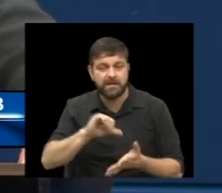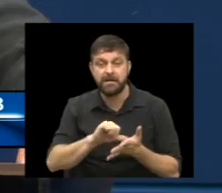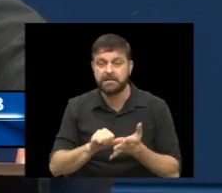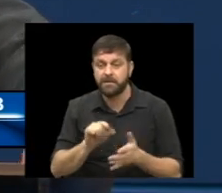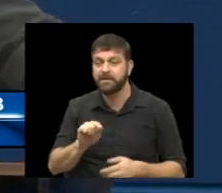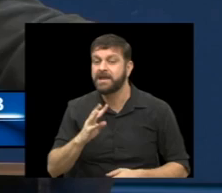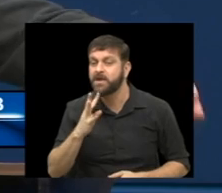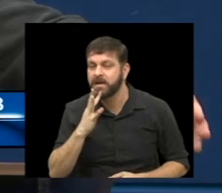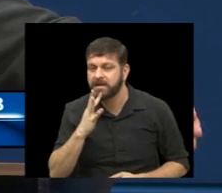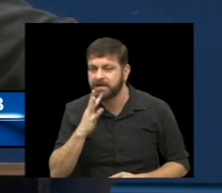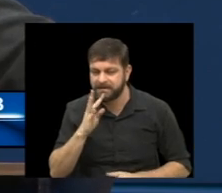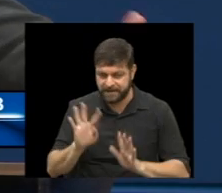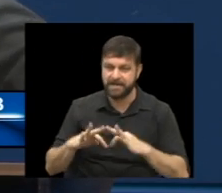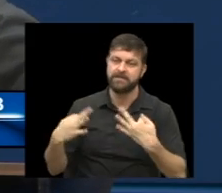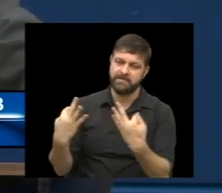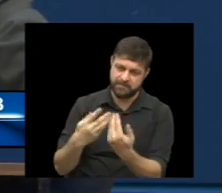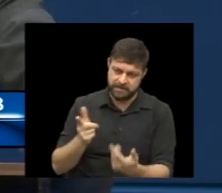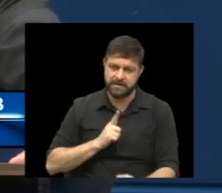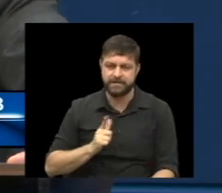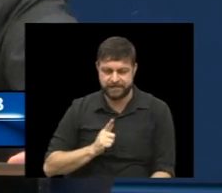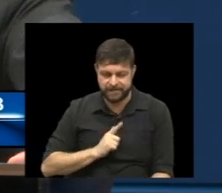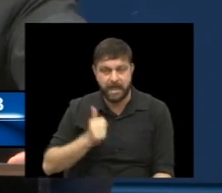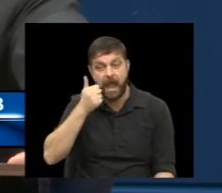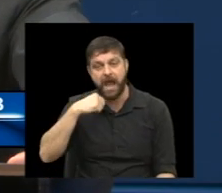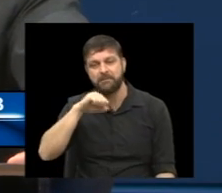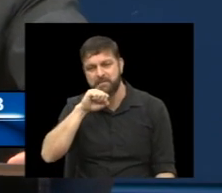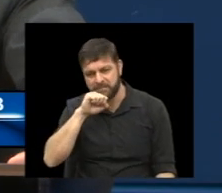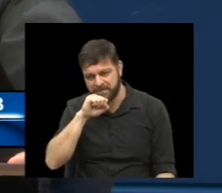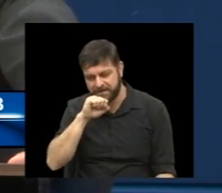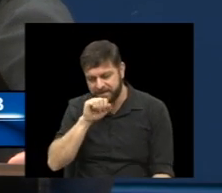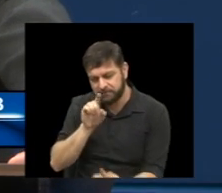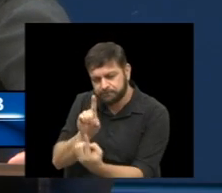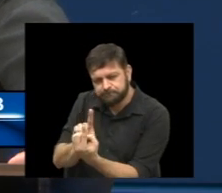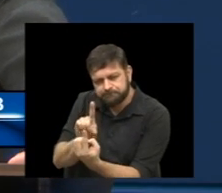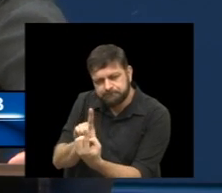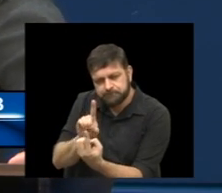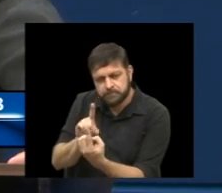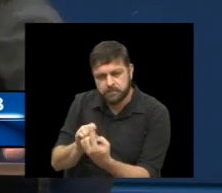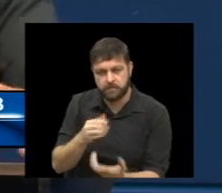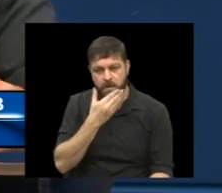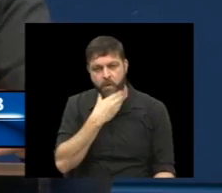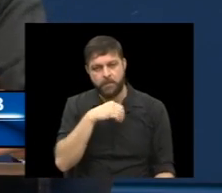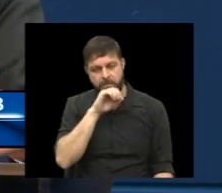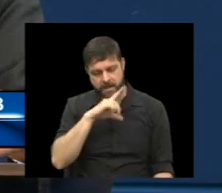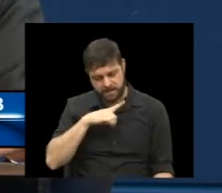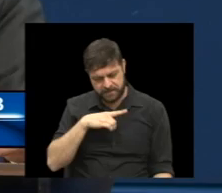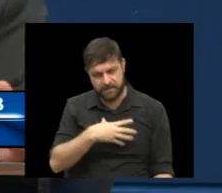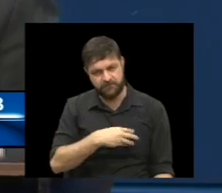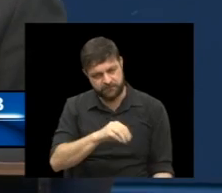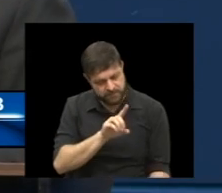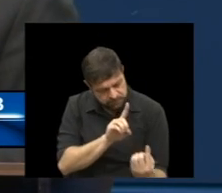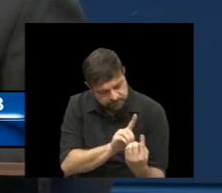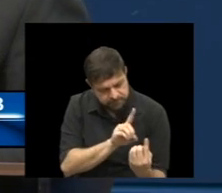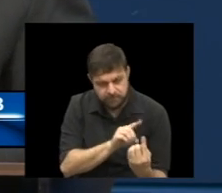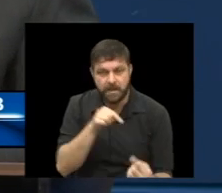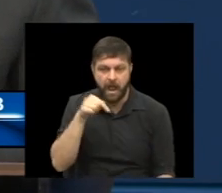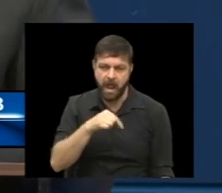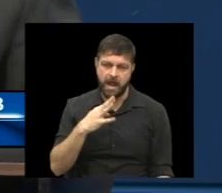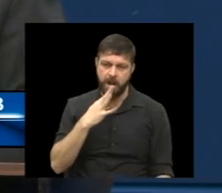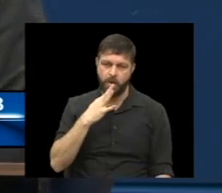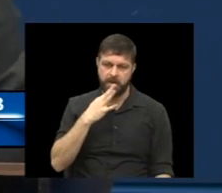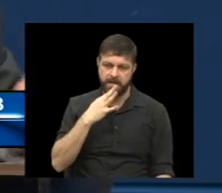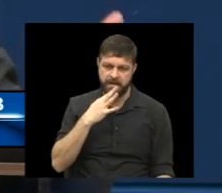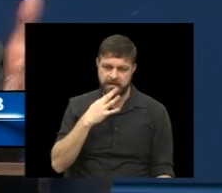filho. As mães especiais, os pais especiais que têm filhos com esta característica. Então eu acho que é importante nós termos